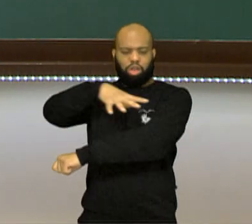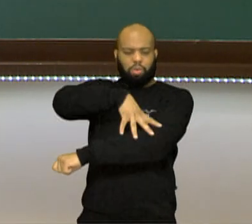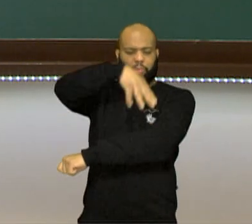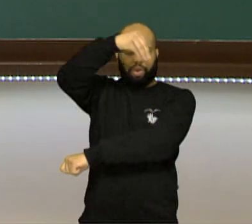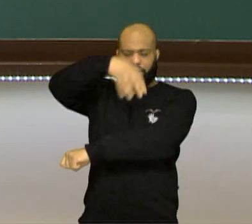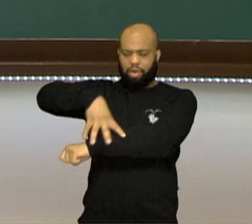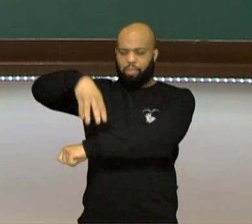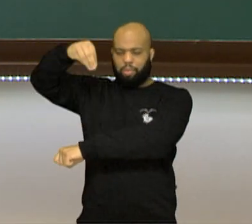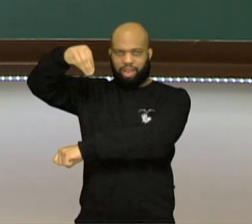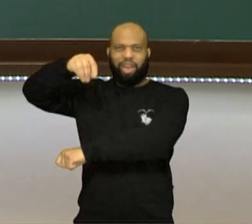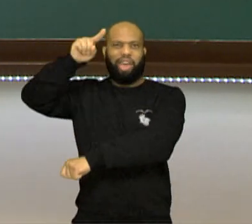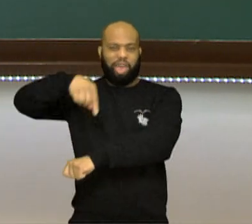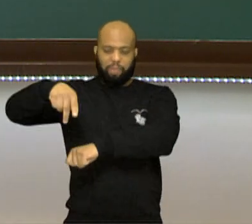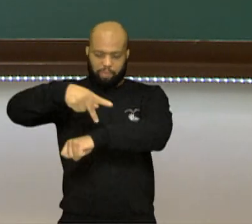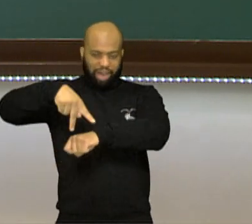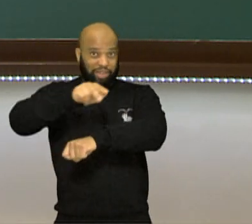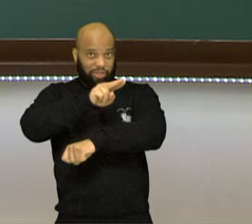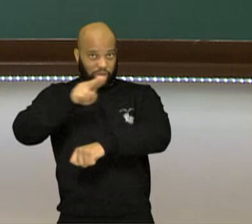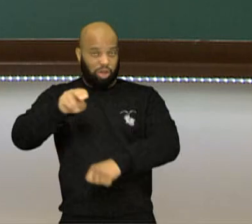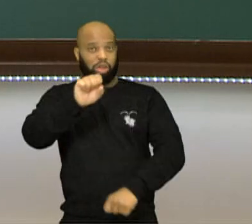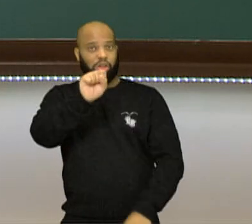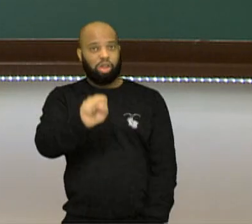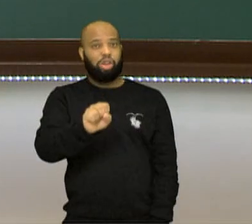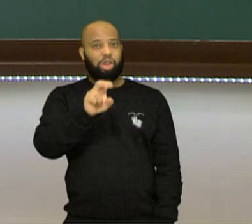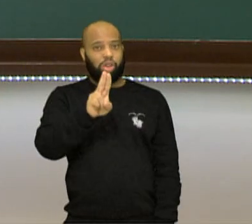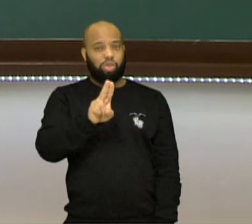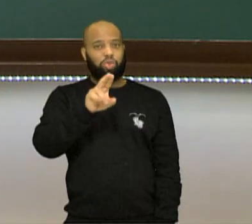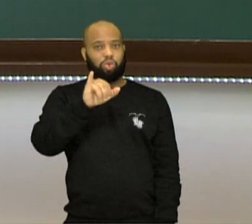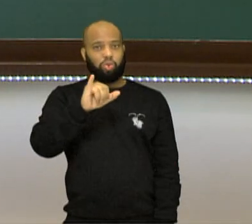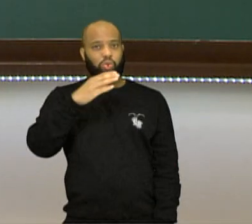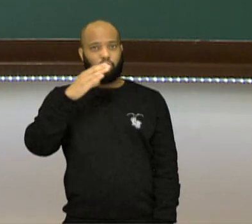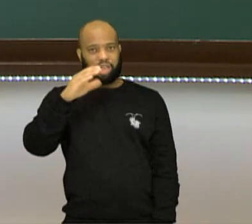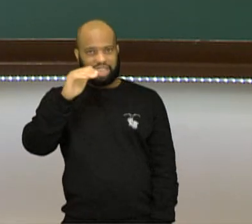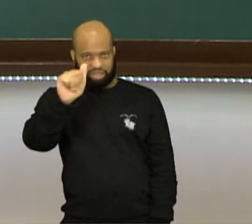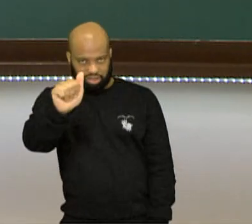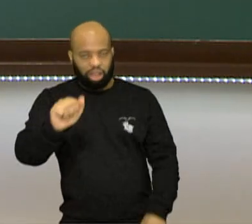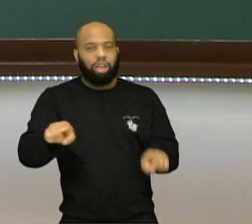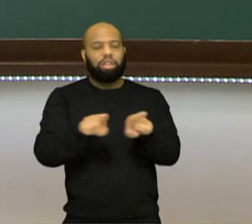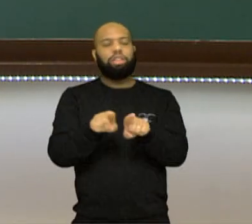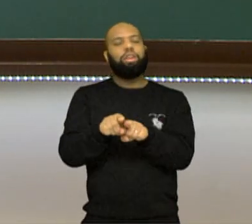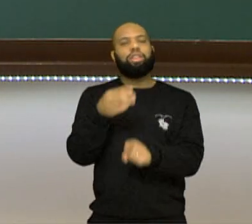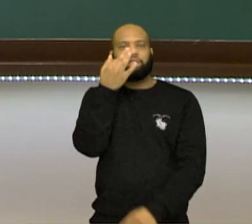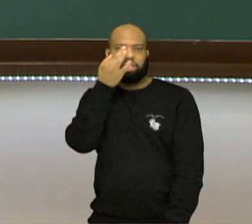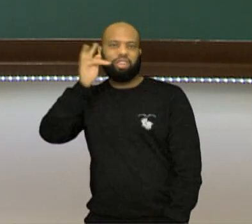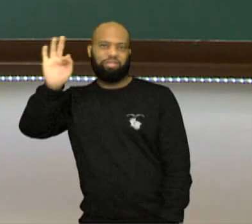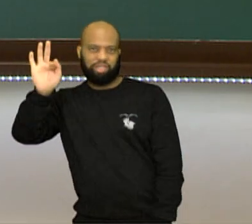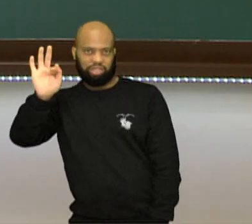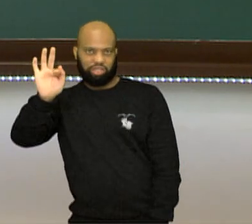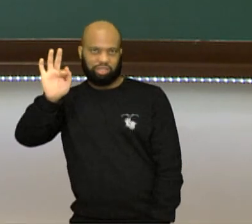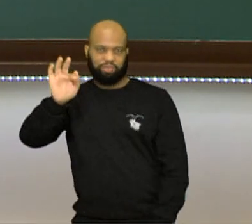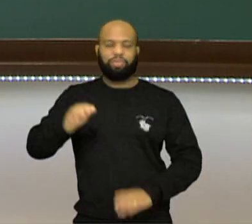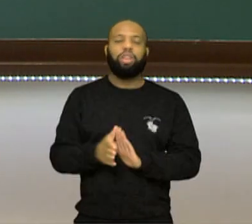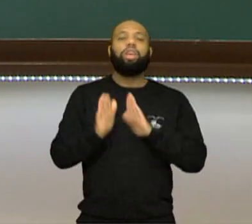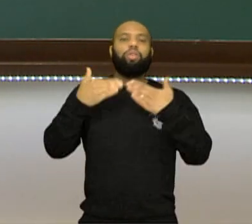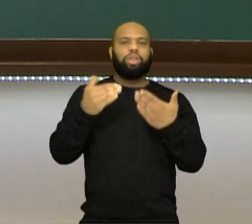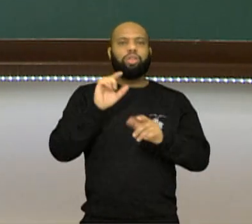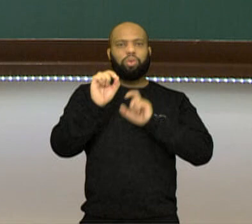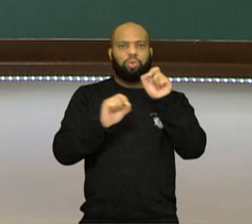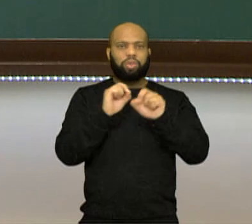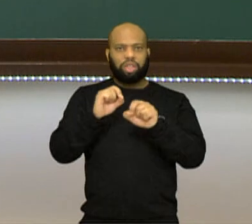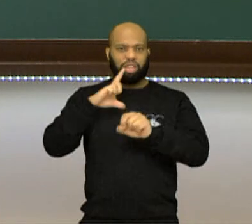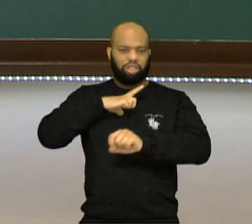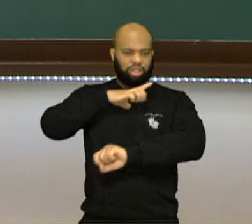Alpes, ali na Suíça e na França principalmente, tá? Então, essa tipo de escalada de subir